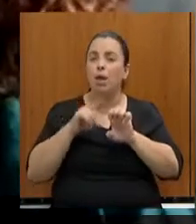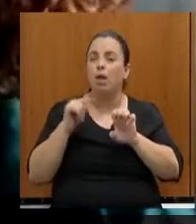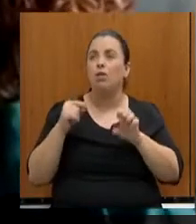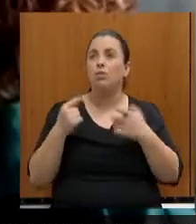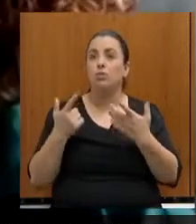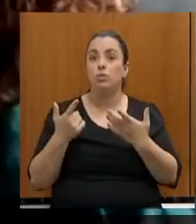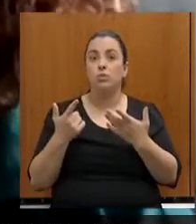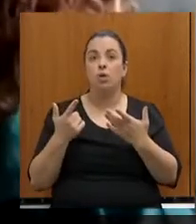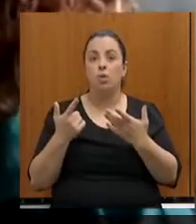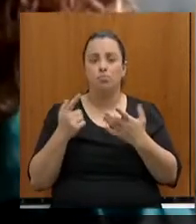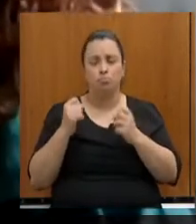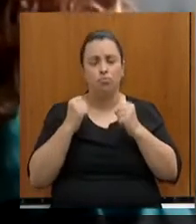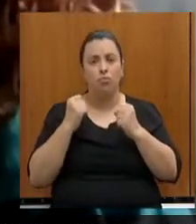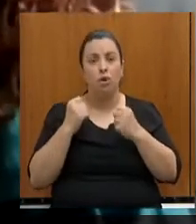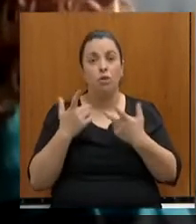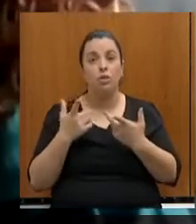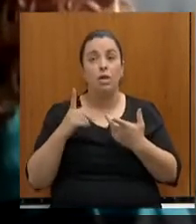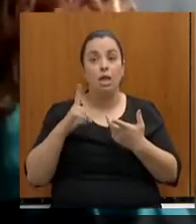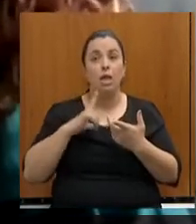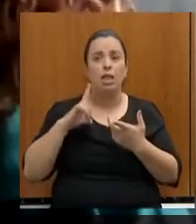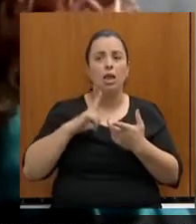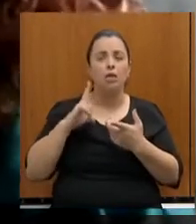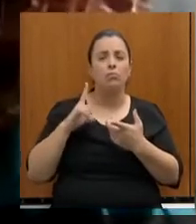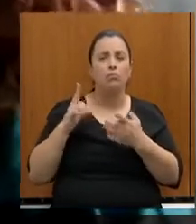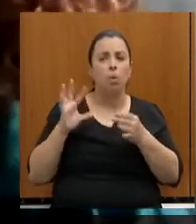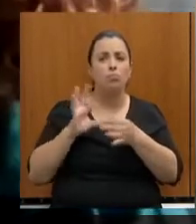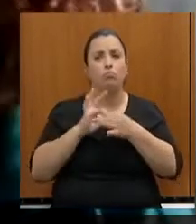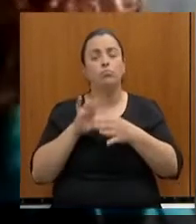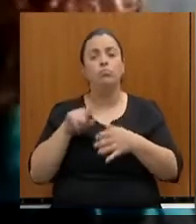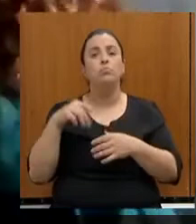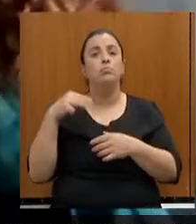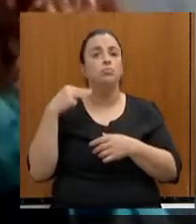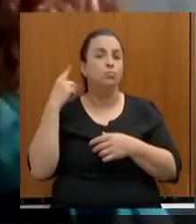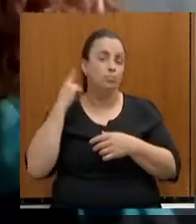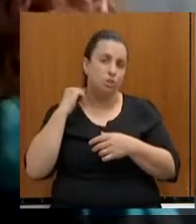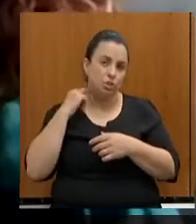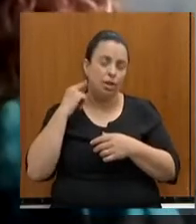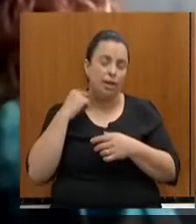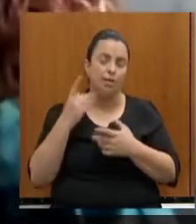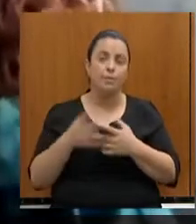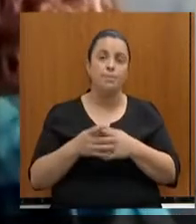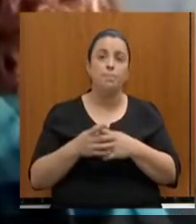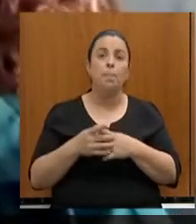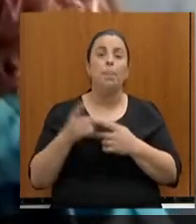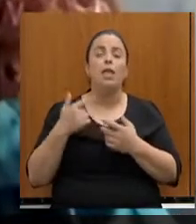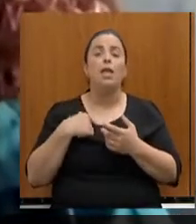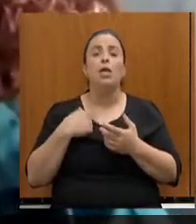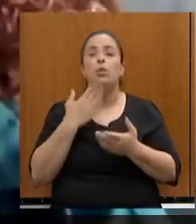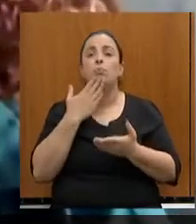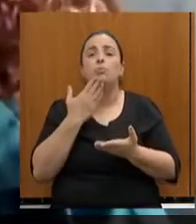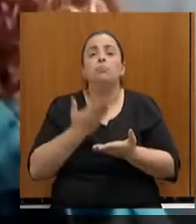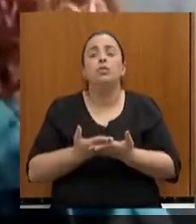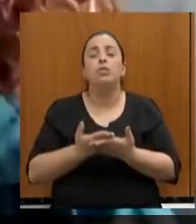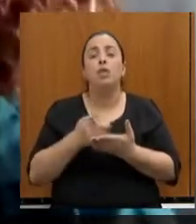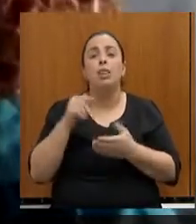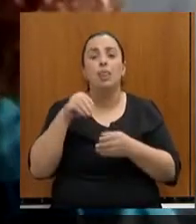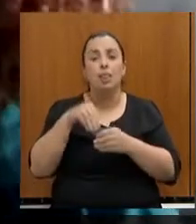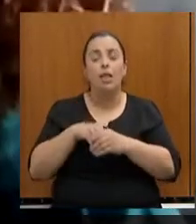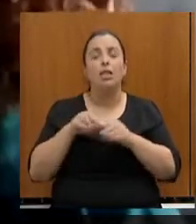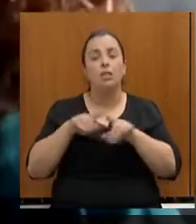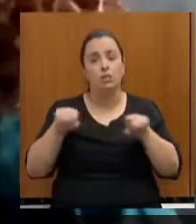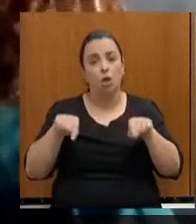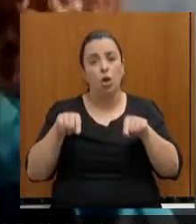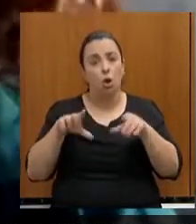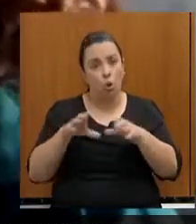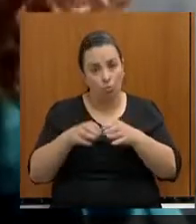eu estou falando né E a gente já conversou sobre isso não é aquele mesmo que eu tenho nessa comissão para tratar disso e a